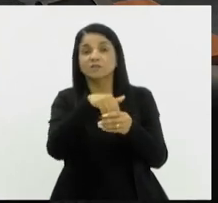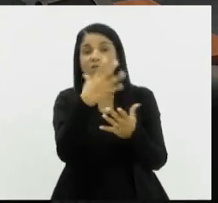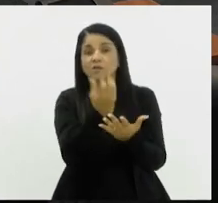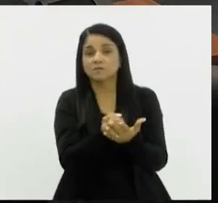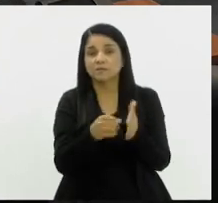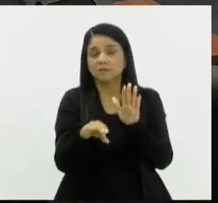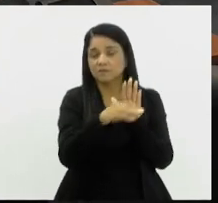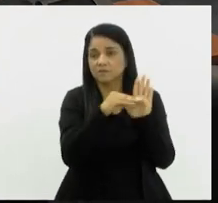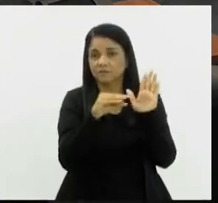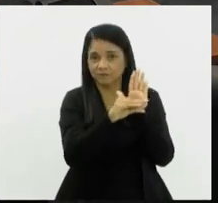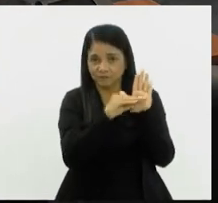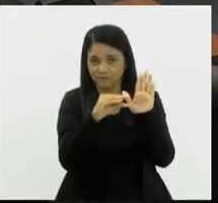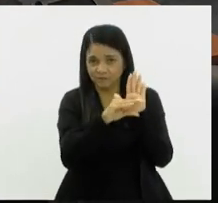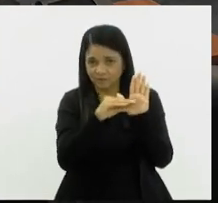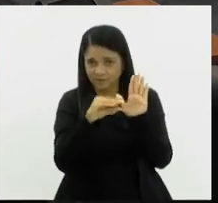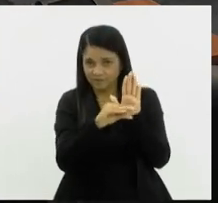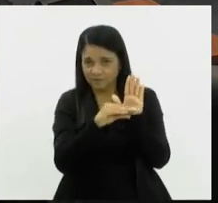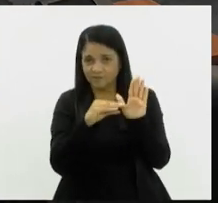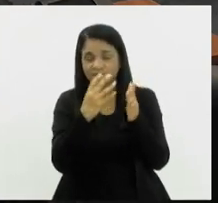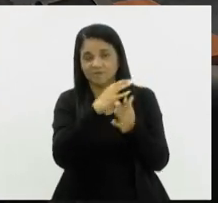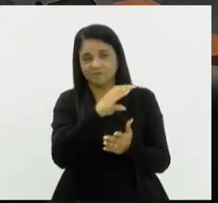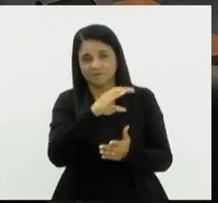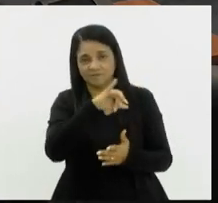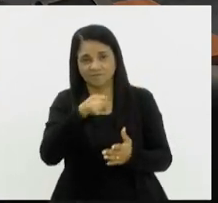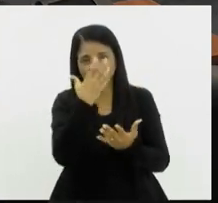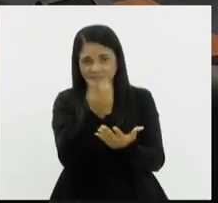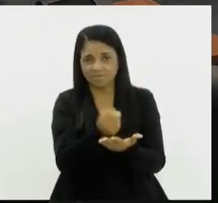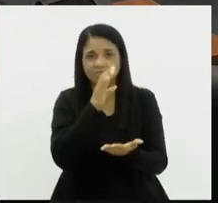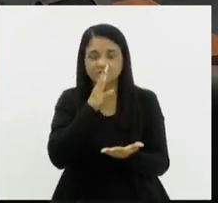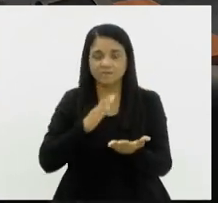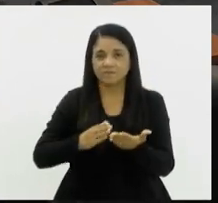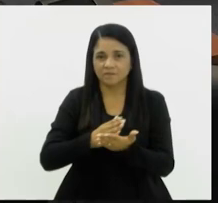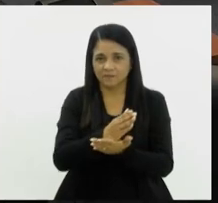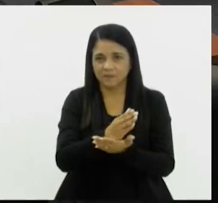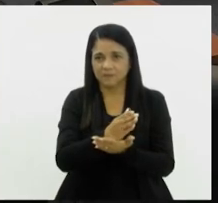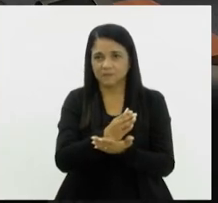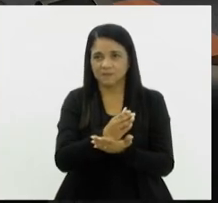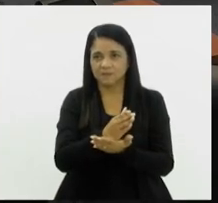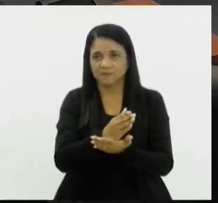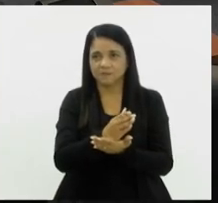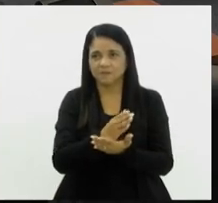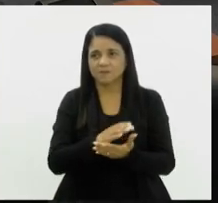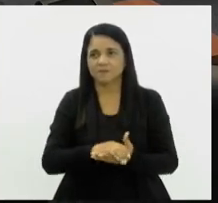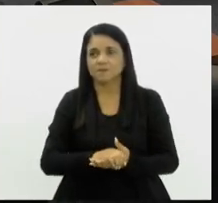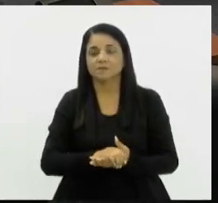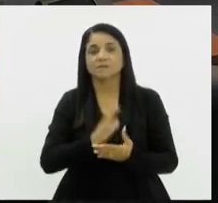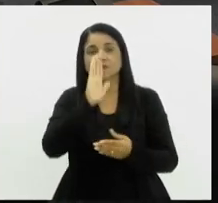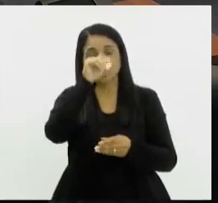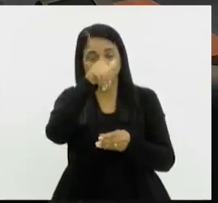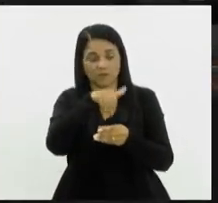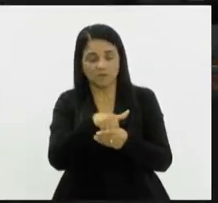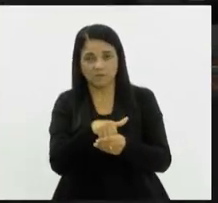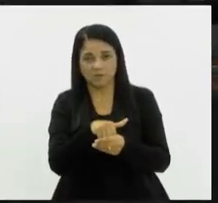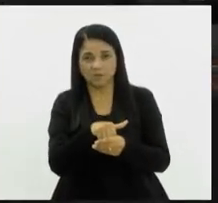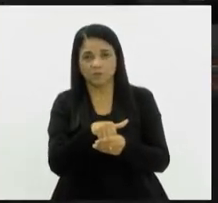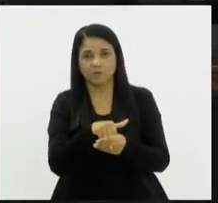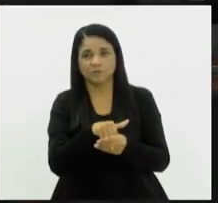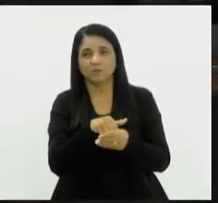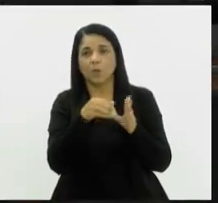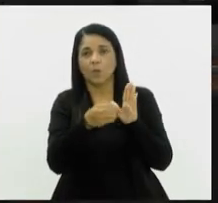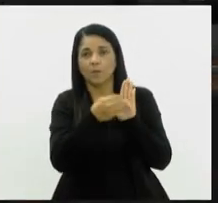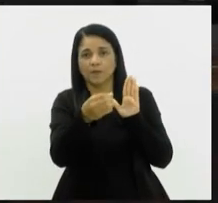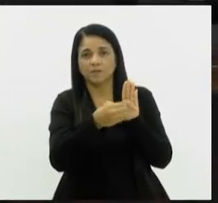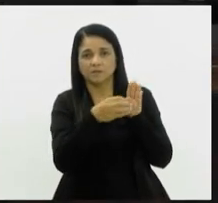emendas da CCJ. Senhores que aprovam, permaneçam como estão, aprovado. Em votação, o parecer